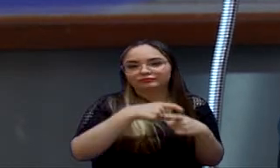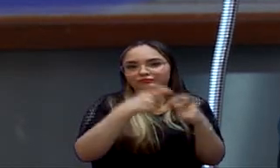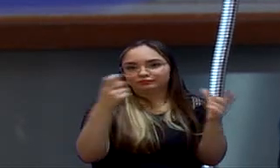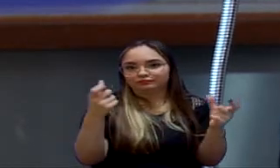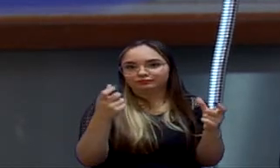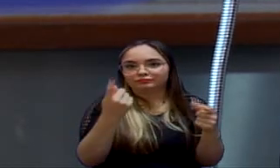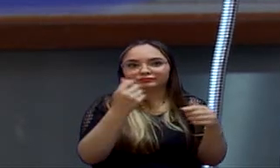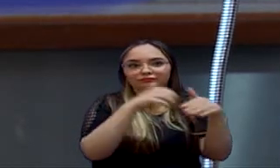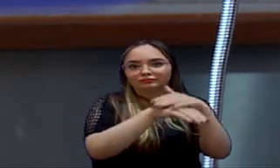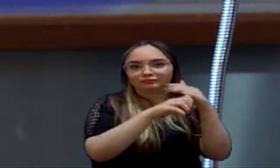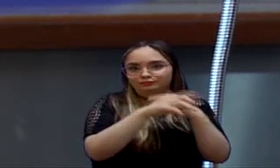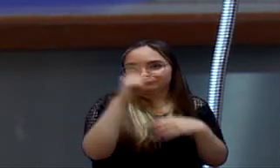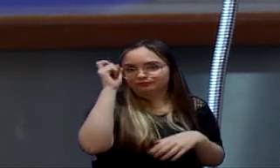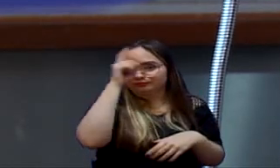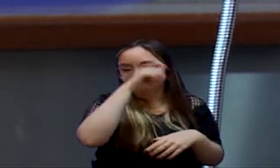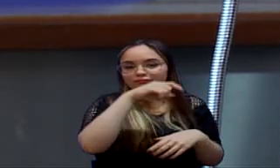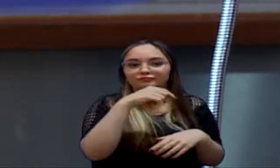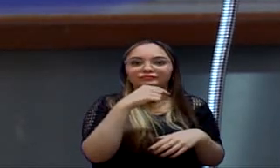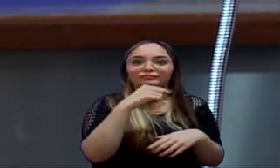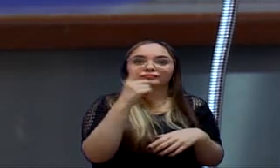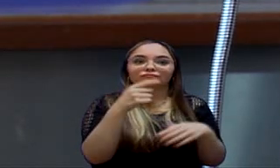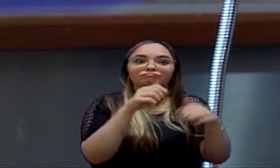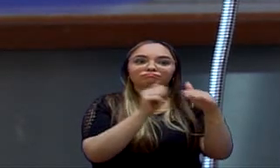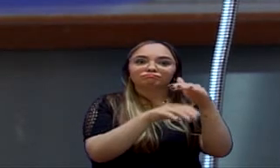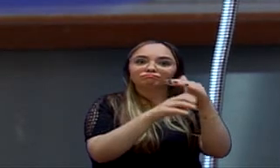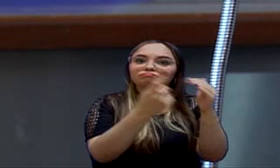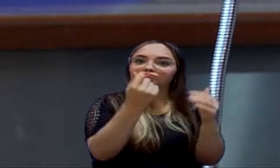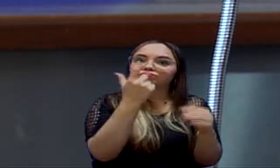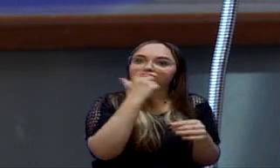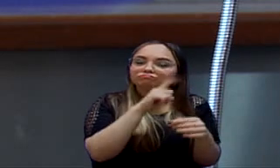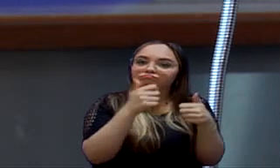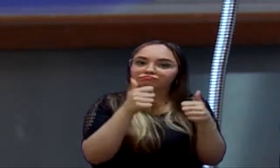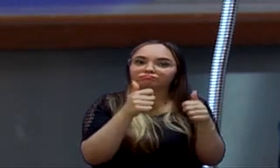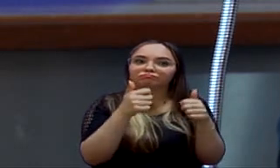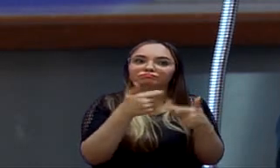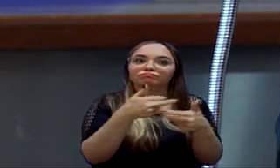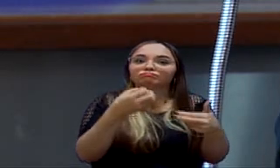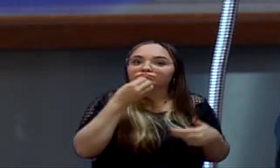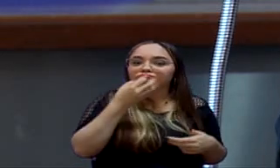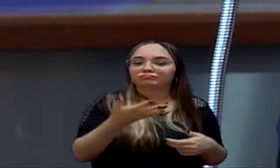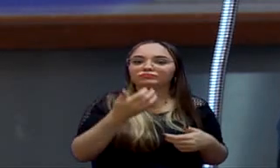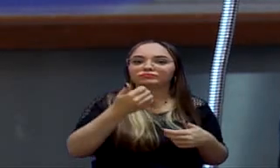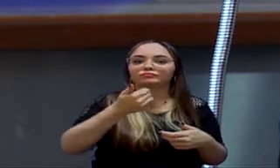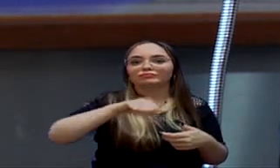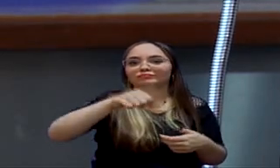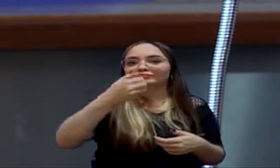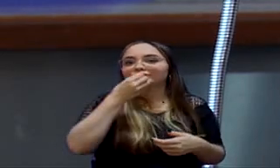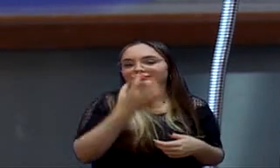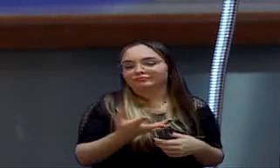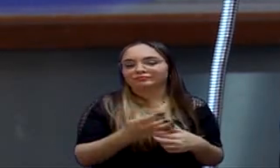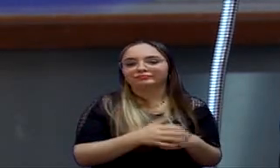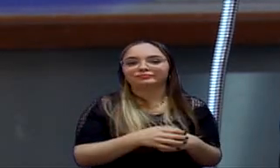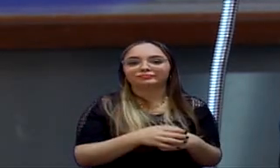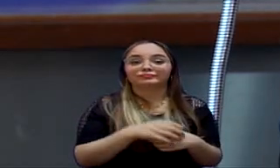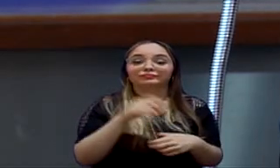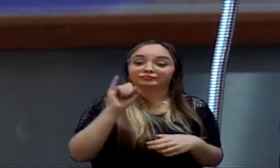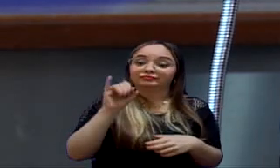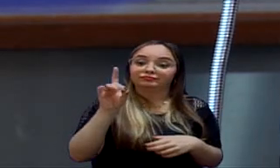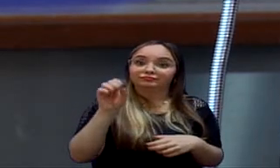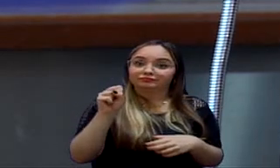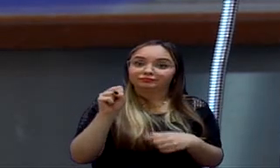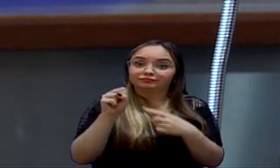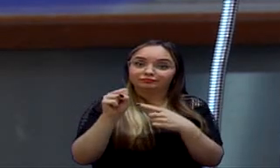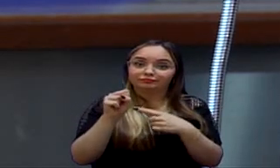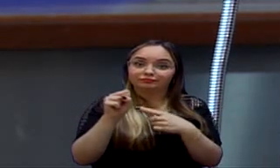capital para conseguir manter um serviço desse tá então quando a gente olha lá como Júnior comentou embora o ids